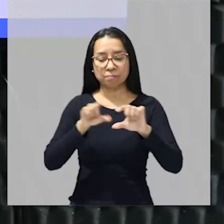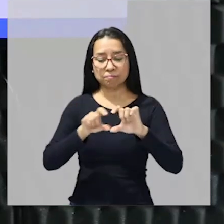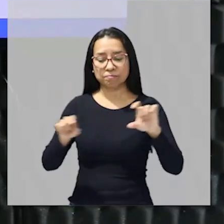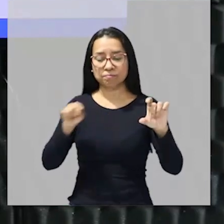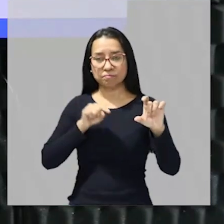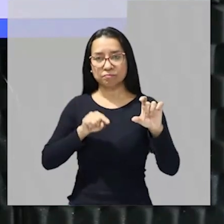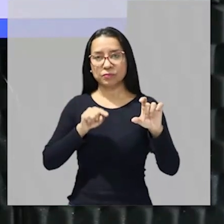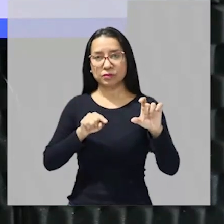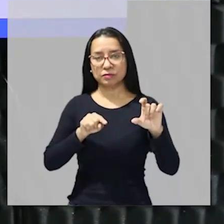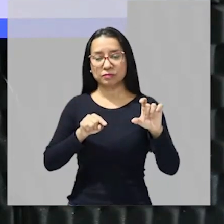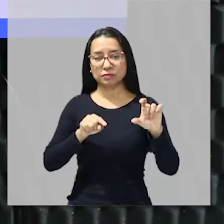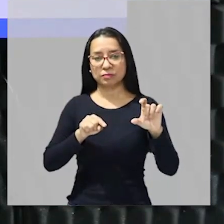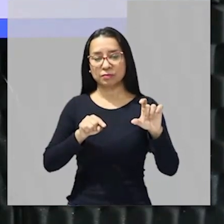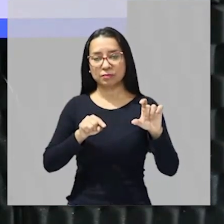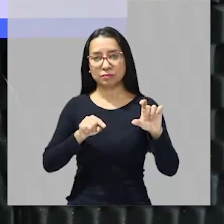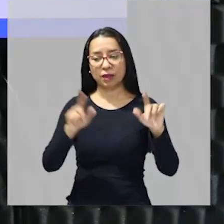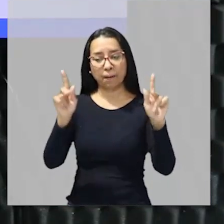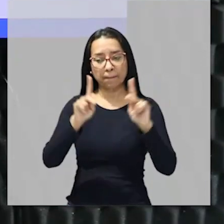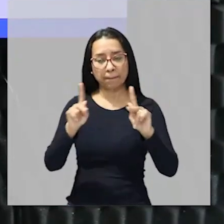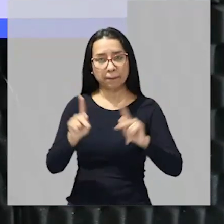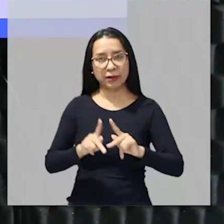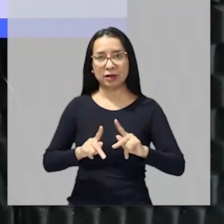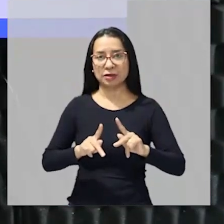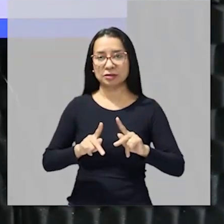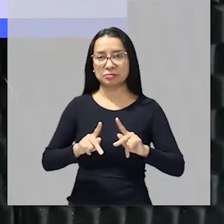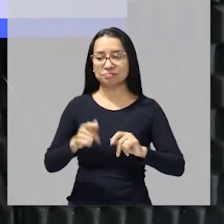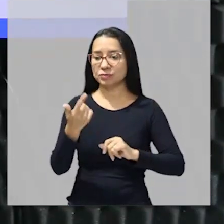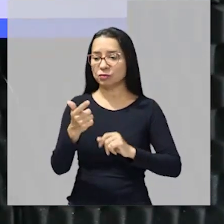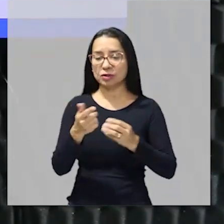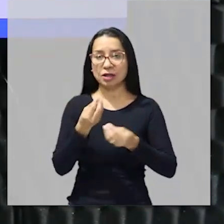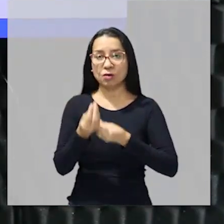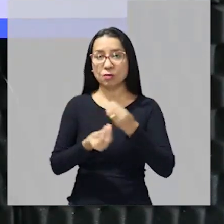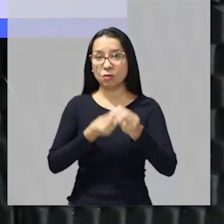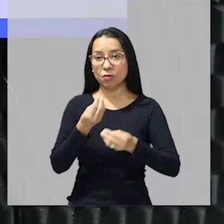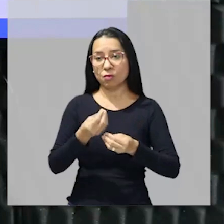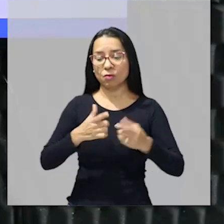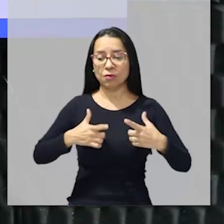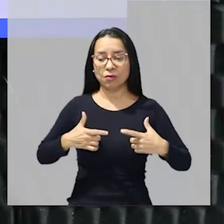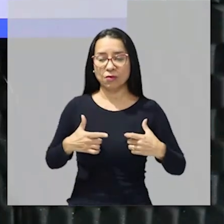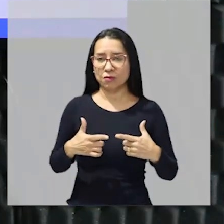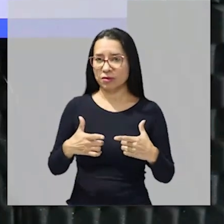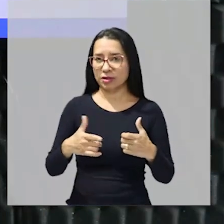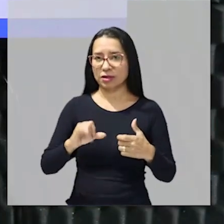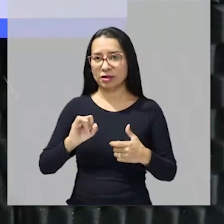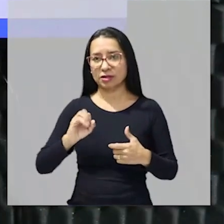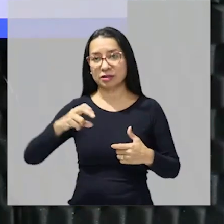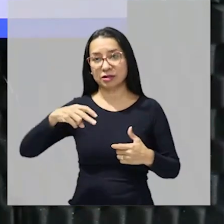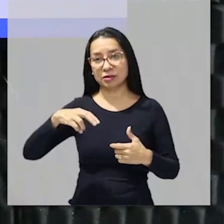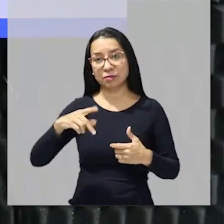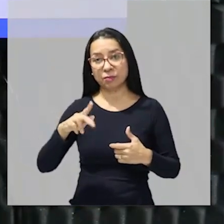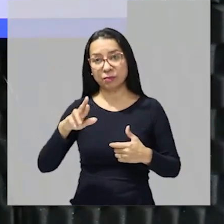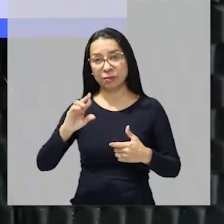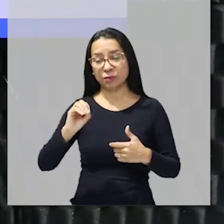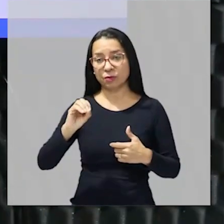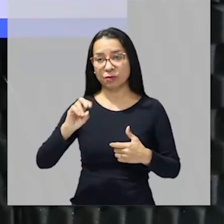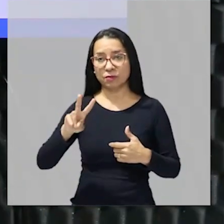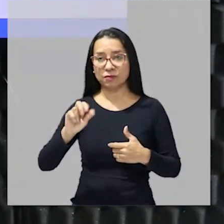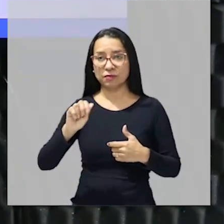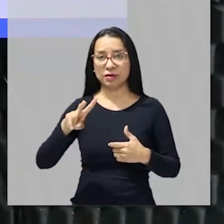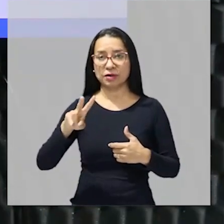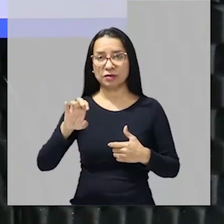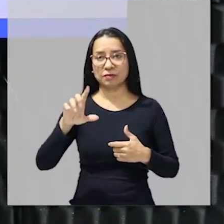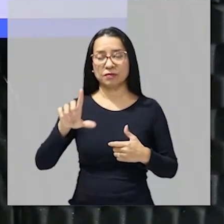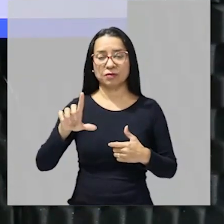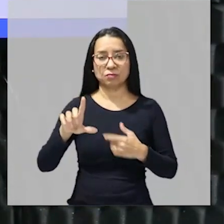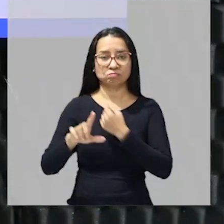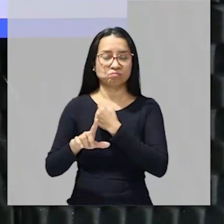né? Guerra Fria, paz impossível, guerra improvável. Ora, quando ele fala que a paz é